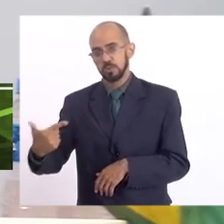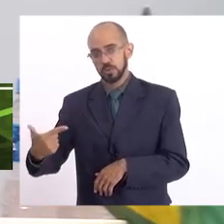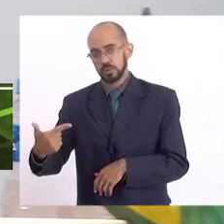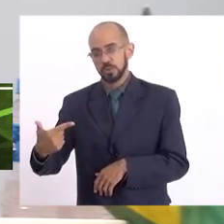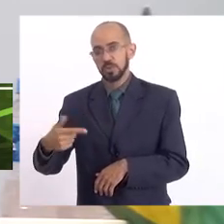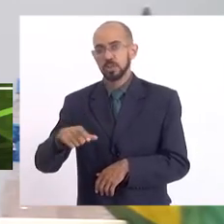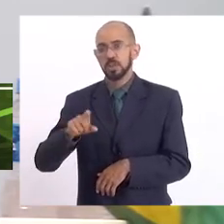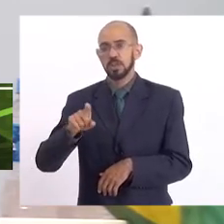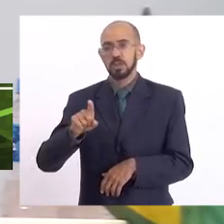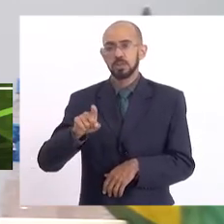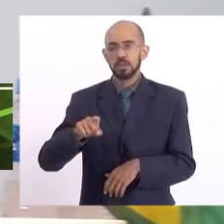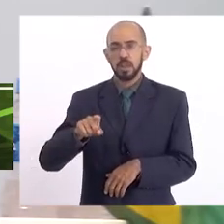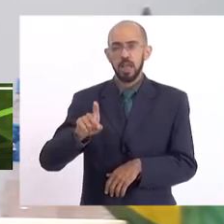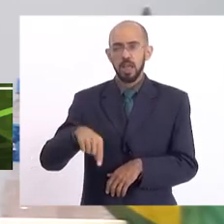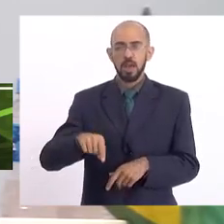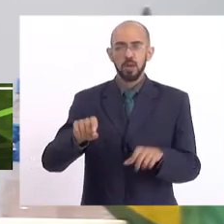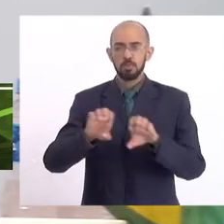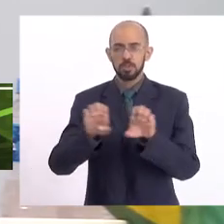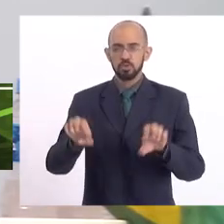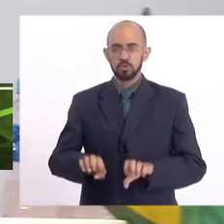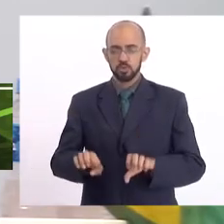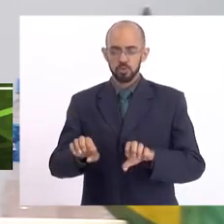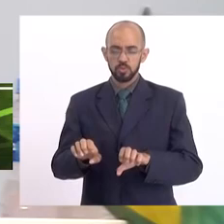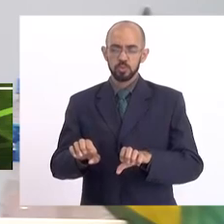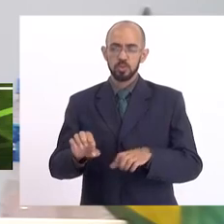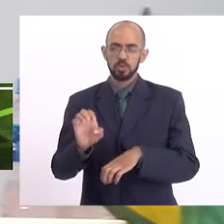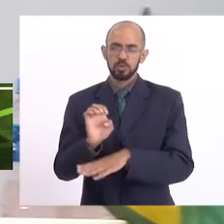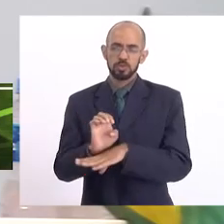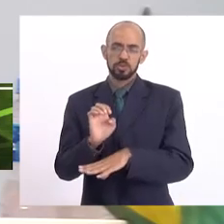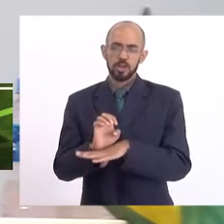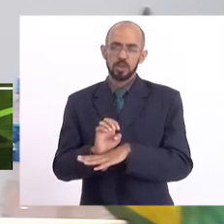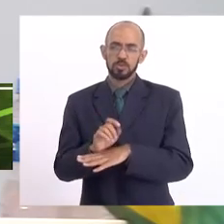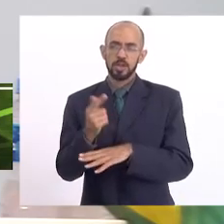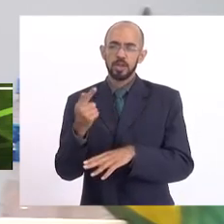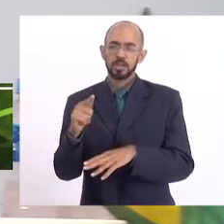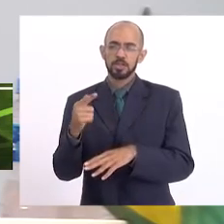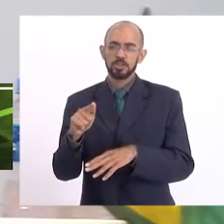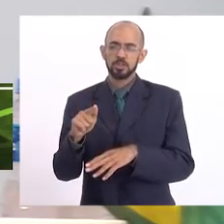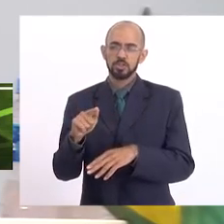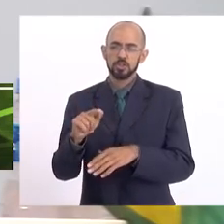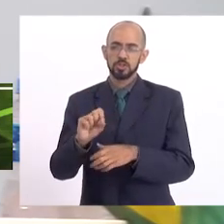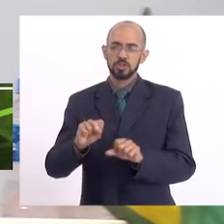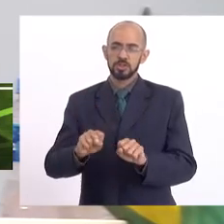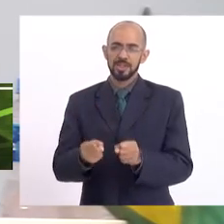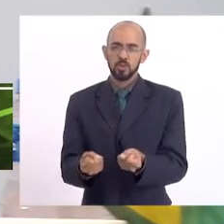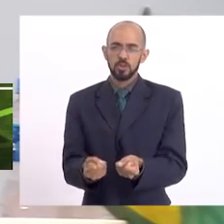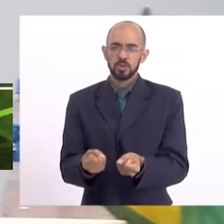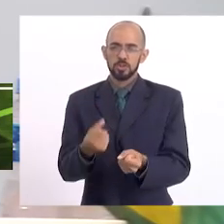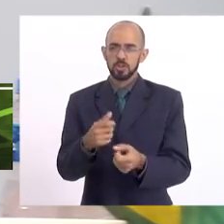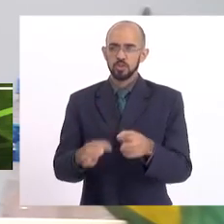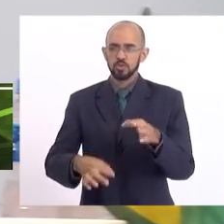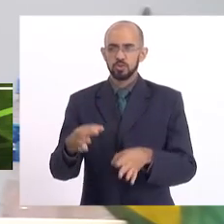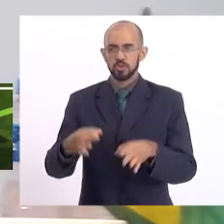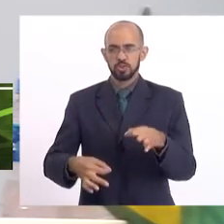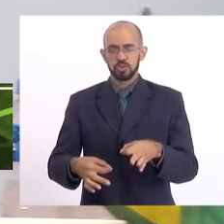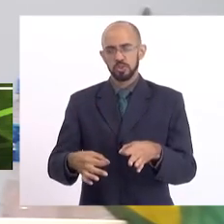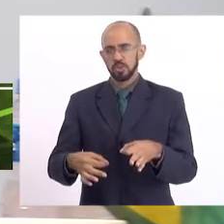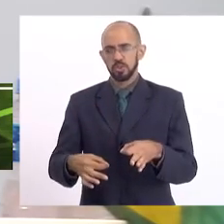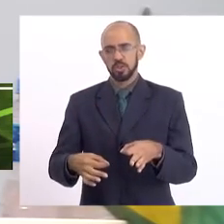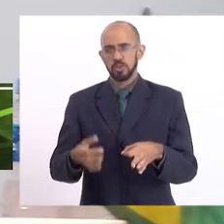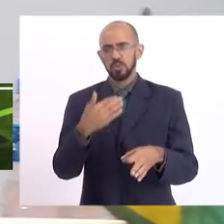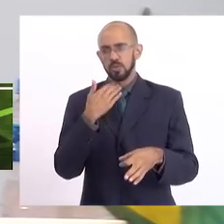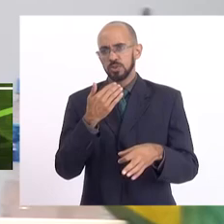de retificação do Estado, que é da garantia e segurança jurídica. O Estado não pode atrair investimento se não consegue nem cumprir com a sua